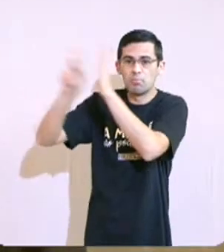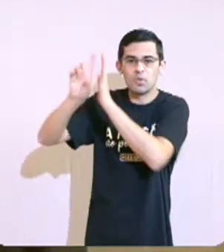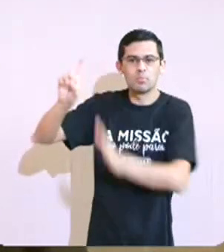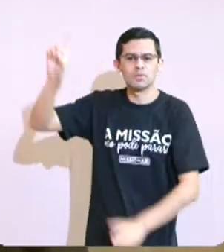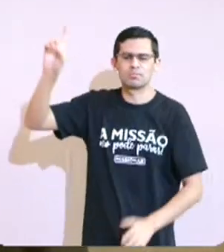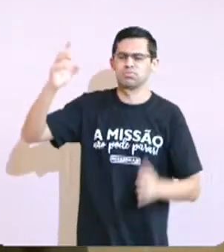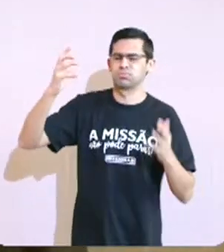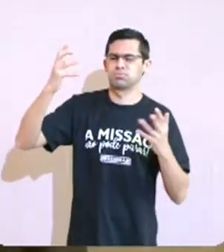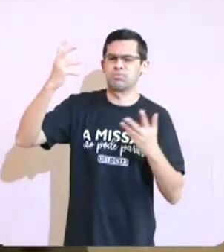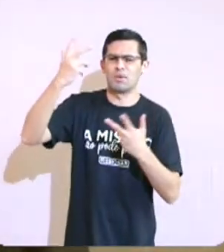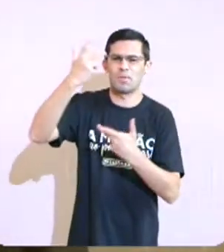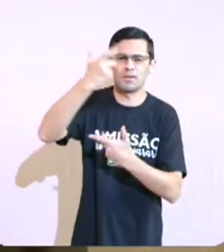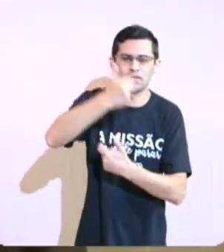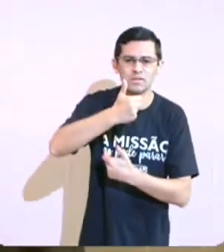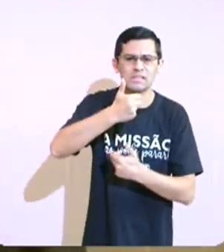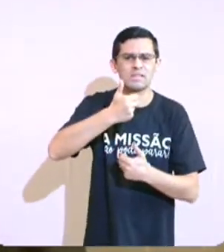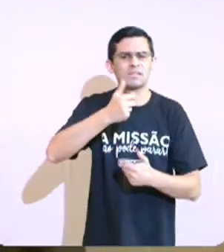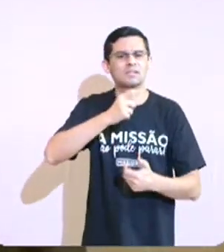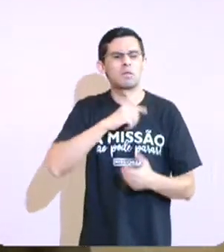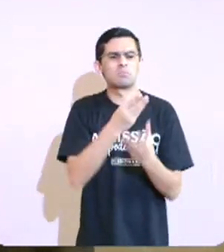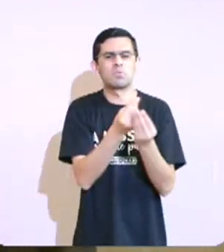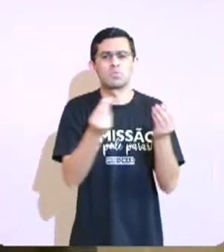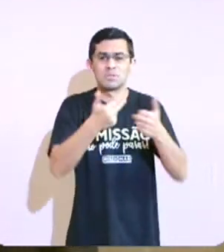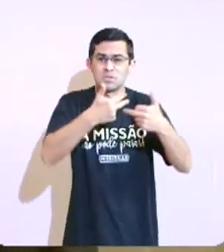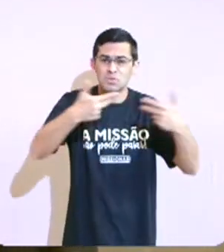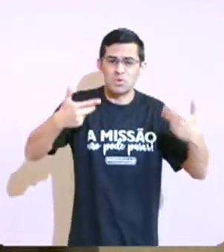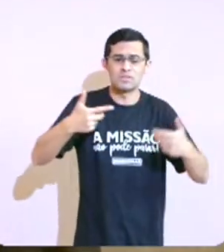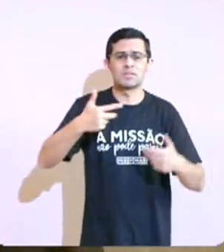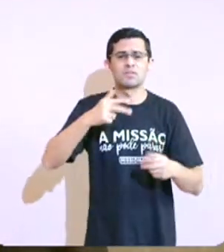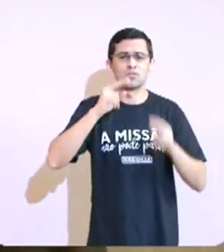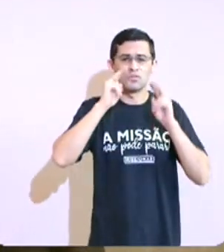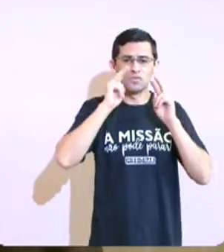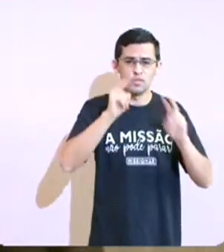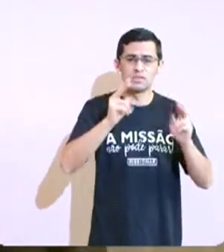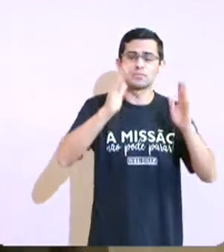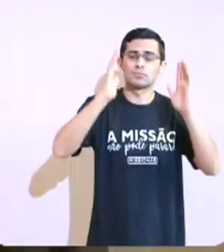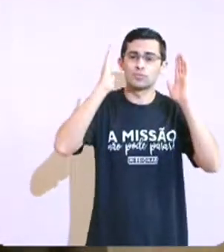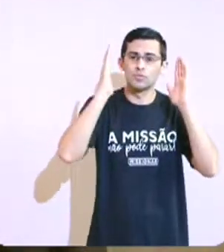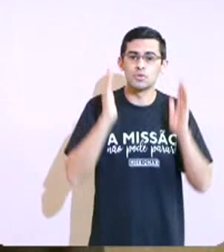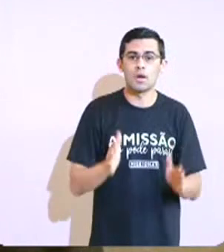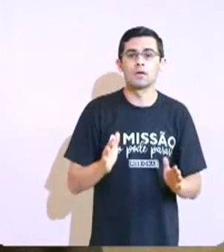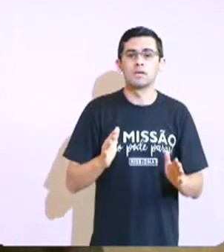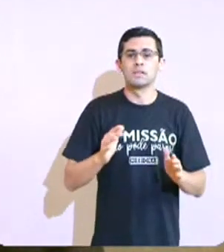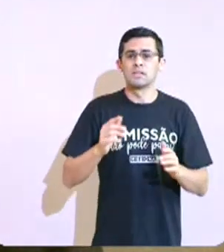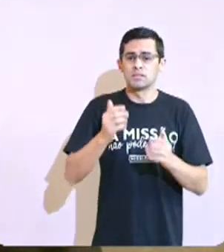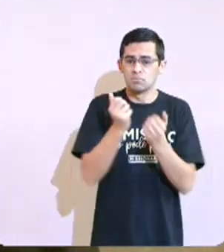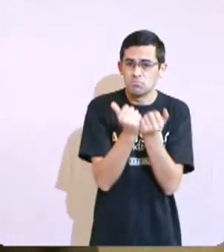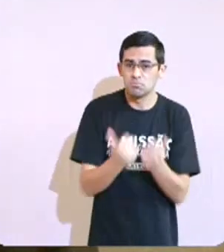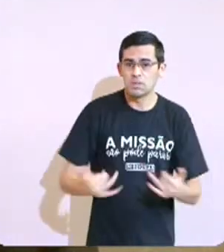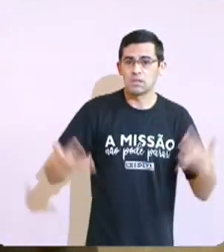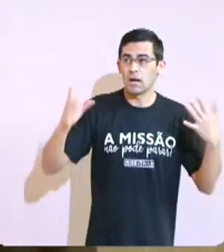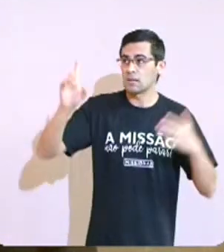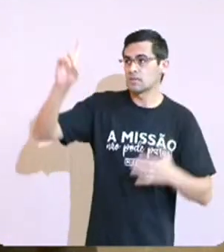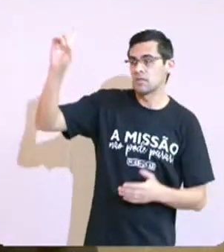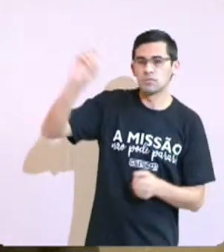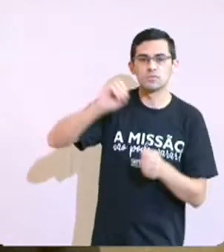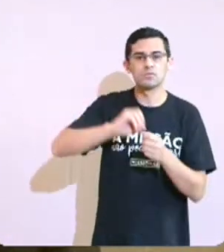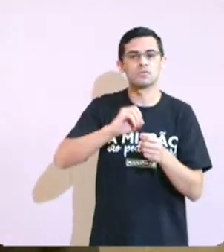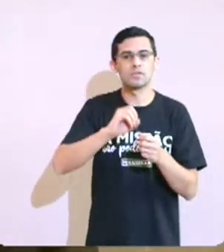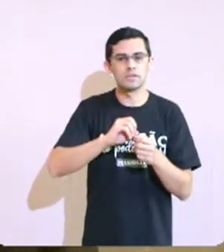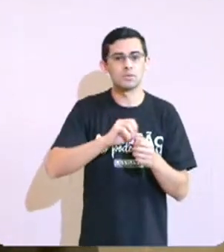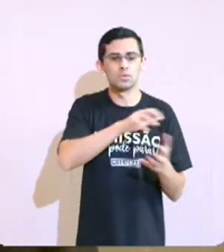uma maravilha. São tantos casos que temos ouvido e visto recentemente de ações maravilhosas de Deus nesta